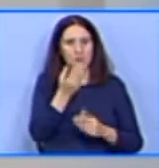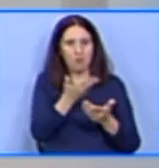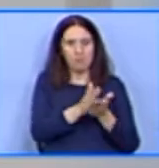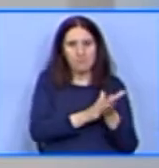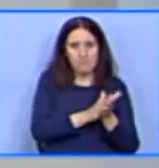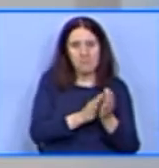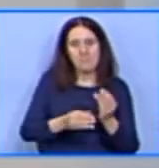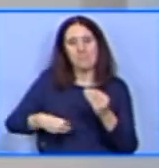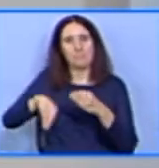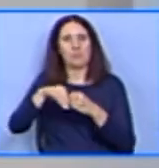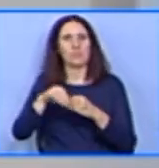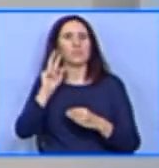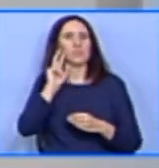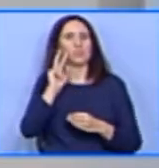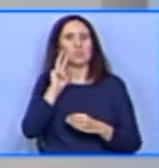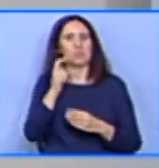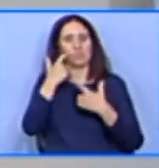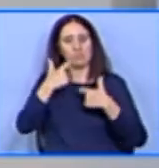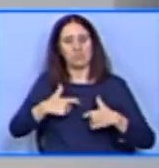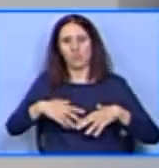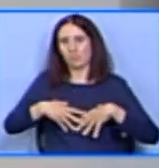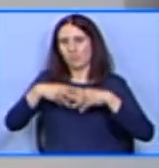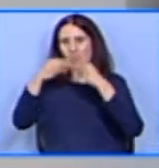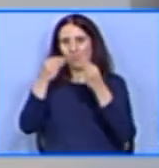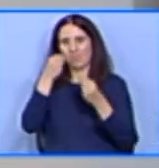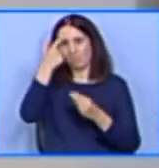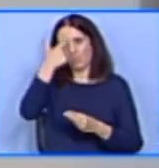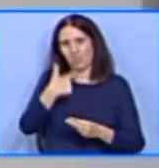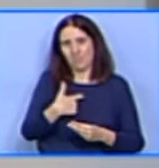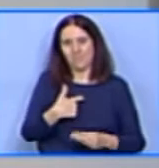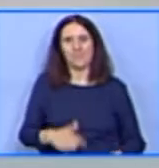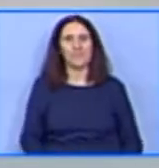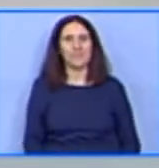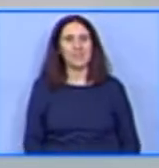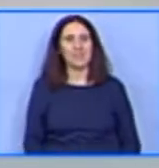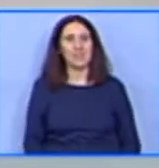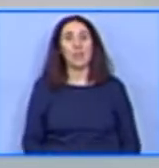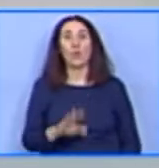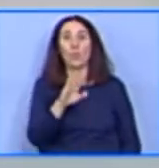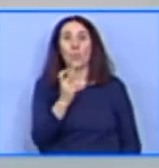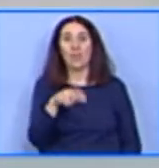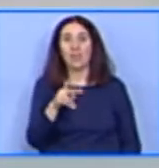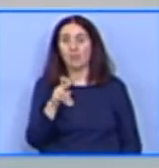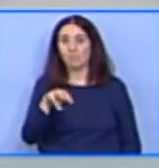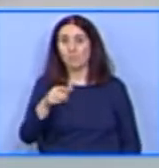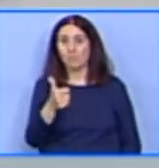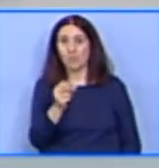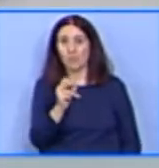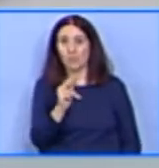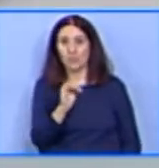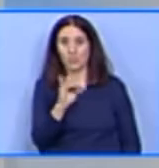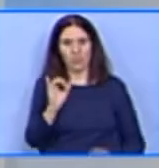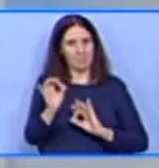junte também uma valorização da dimensão espiritual da pessoa. O Ambrósio já veio preparado, tem aqui uma série de sugestões. É verdade,